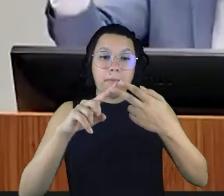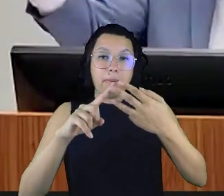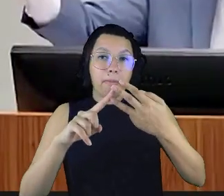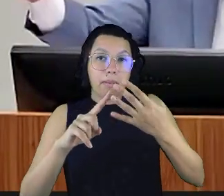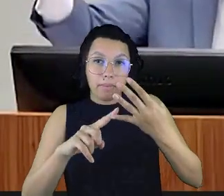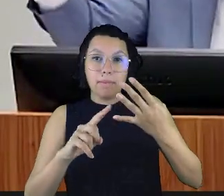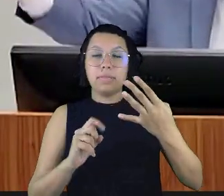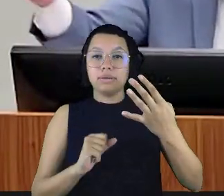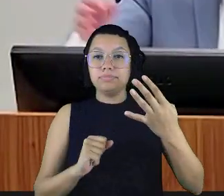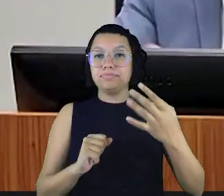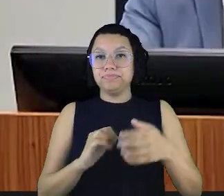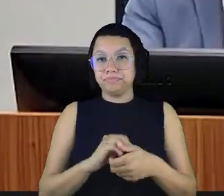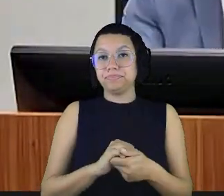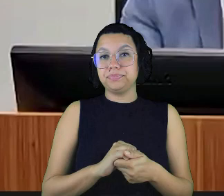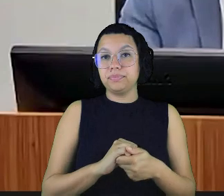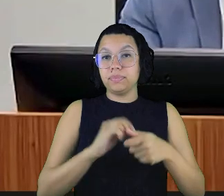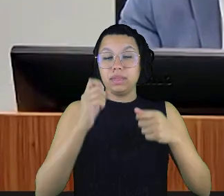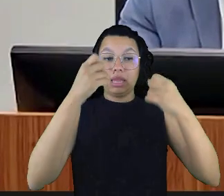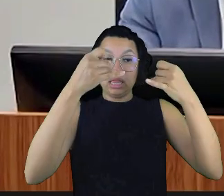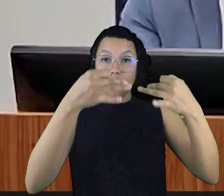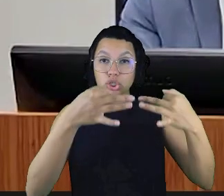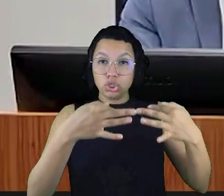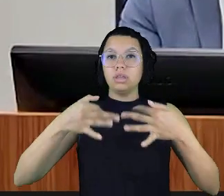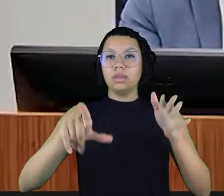lá descrito na Lei